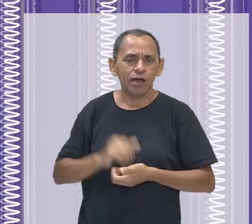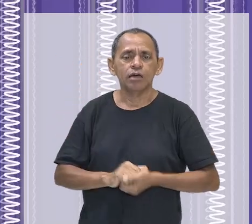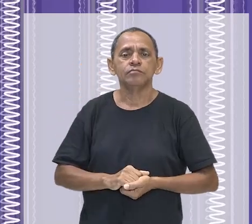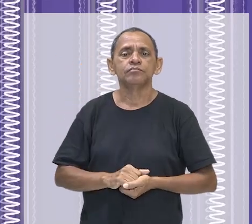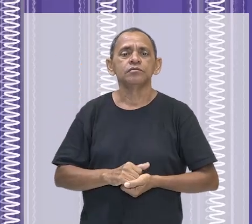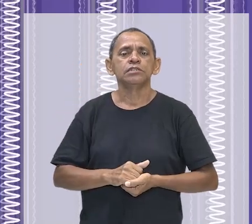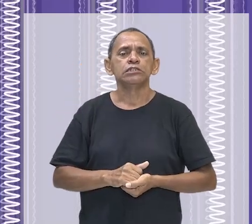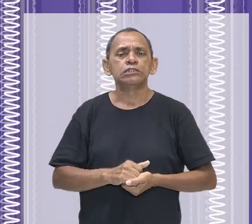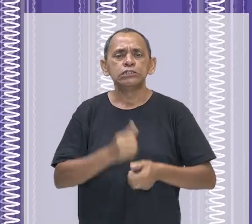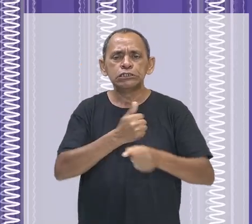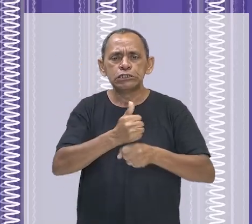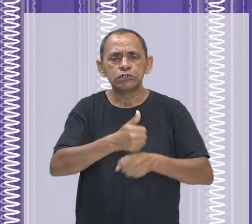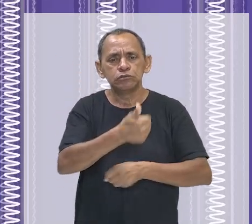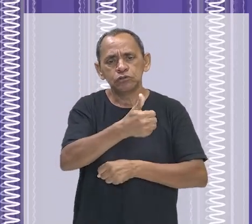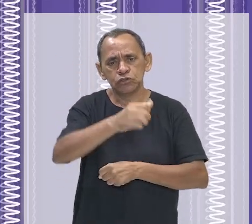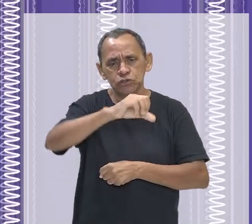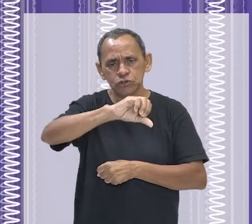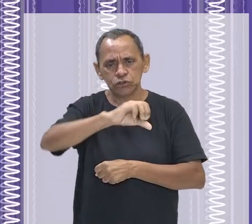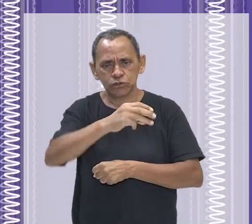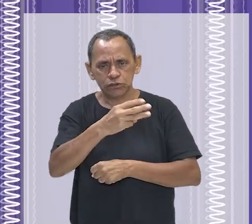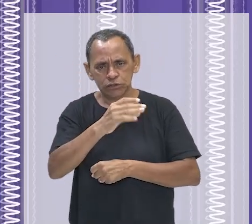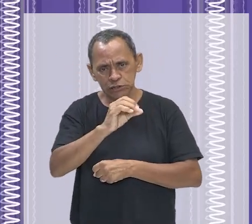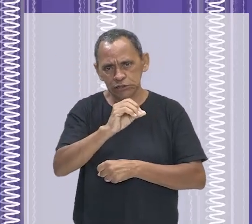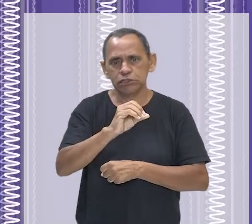o trabalho